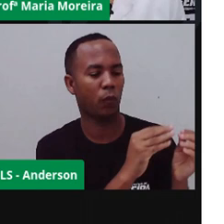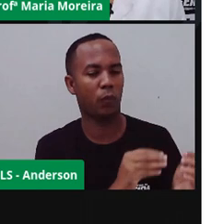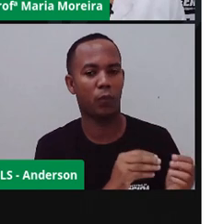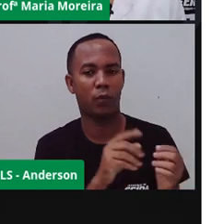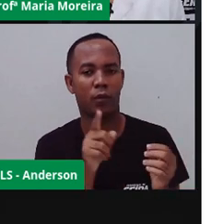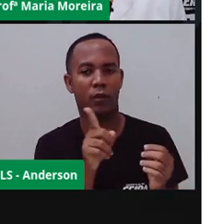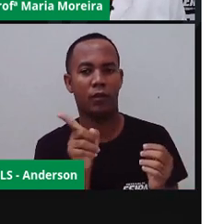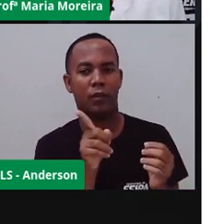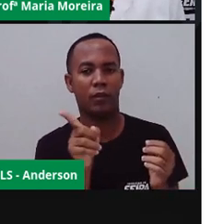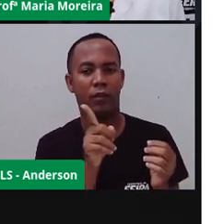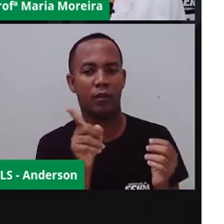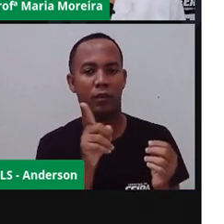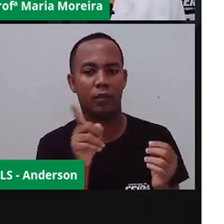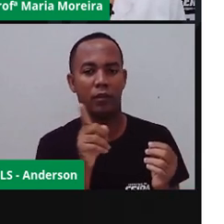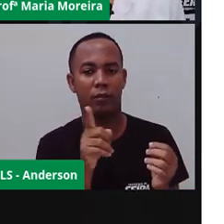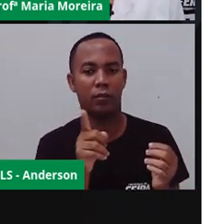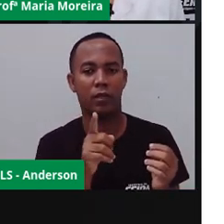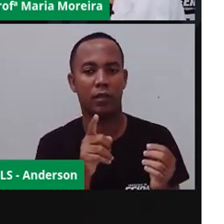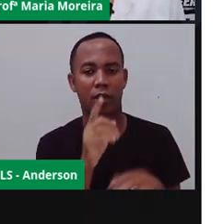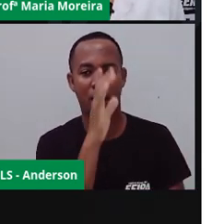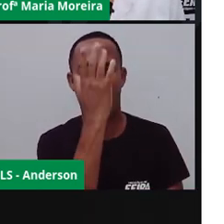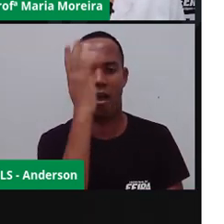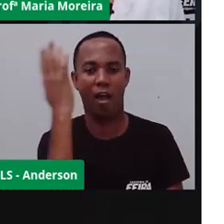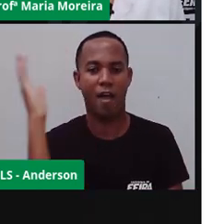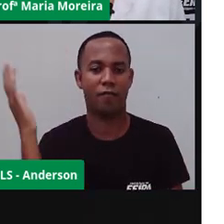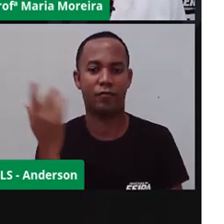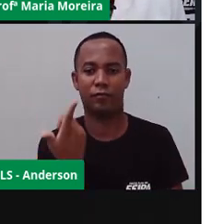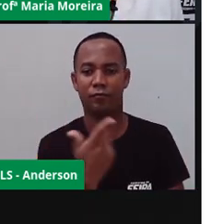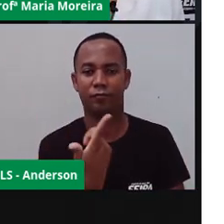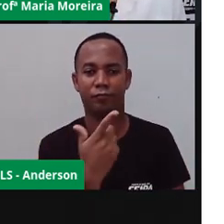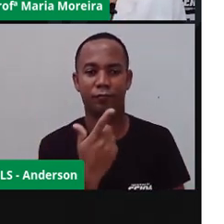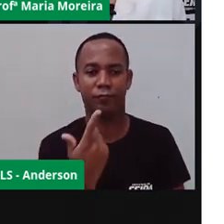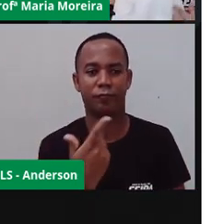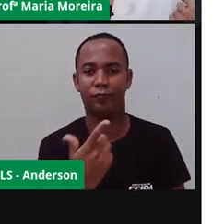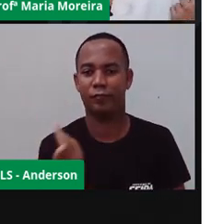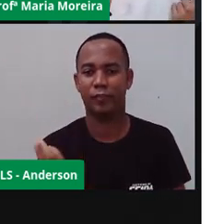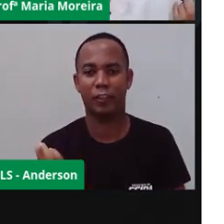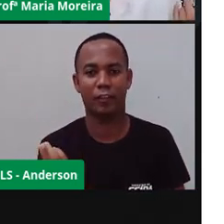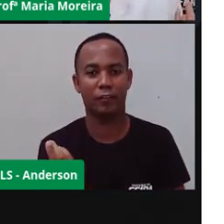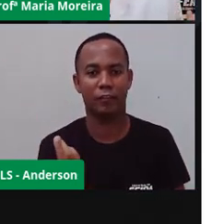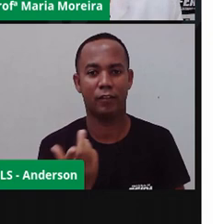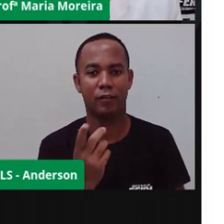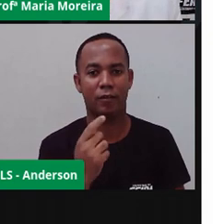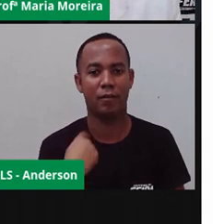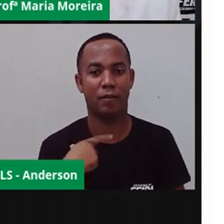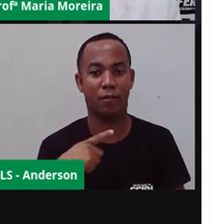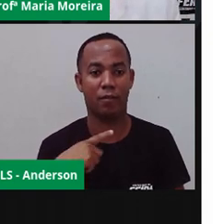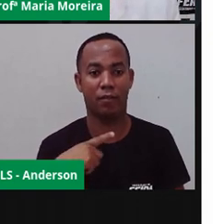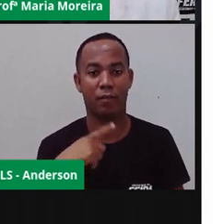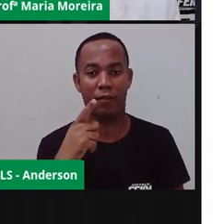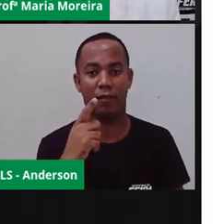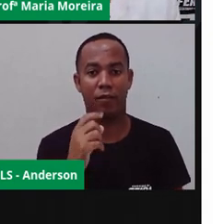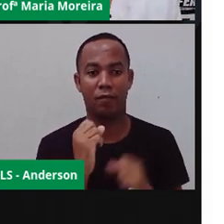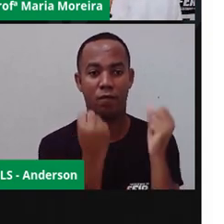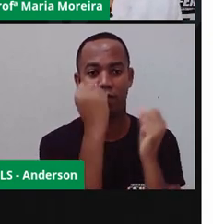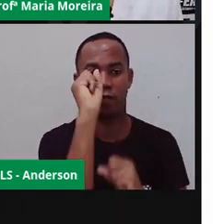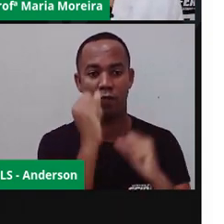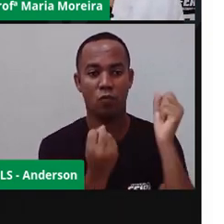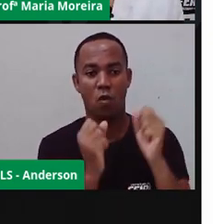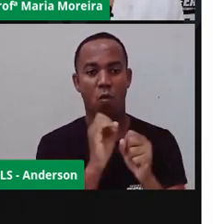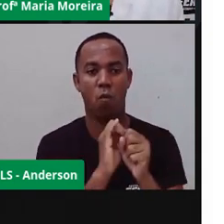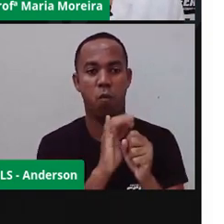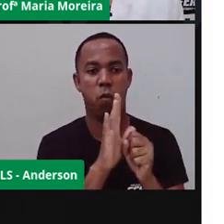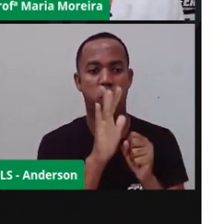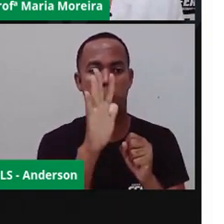chovendo, não é isso? Tá sem árvore e tem o quê? Indústria. Então, isso é uma crítica.